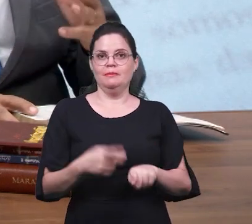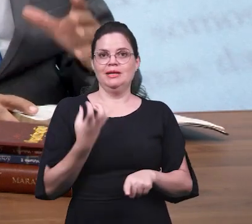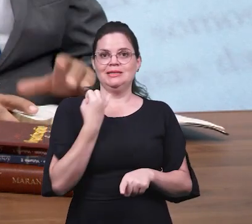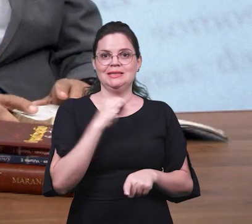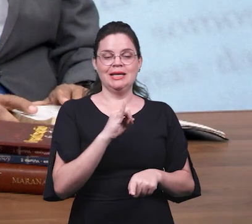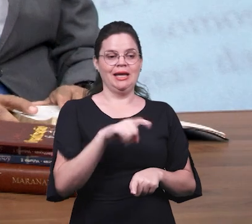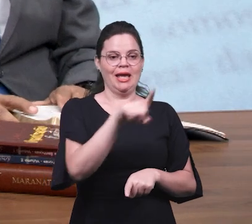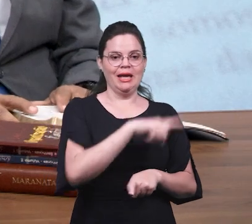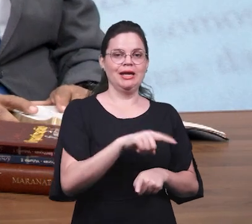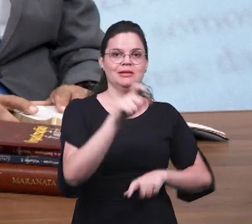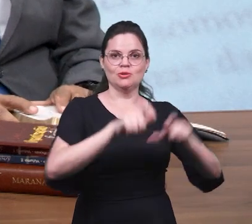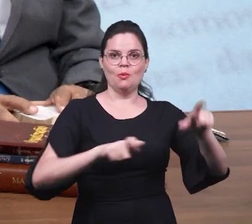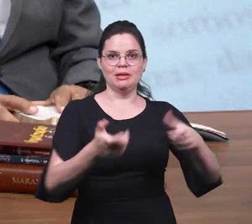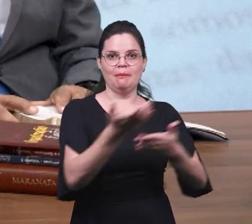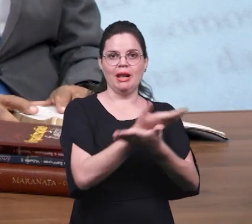os homens,